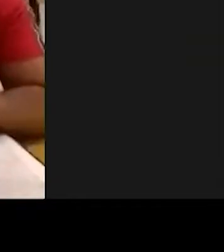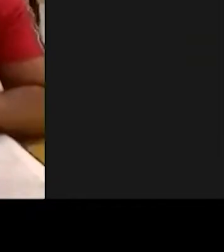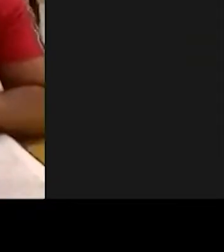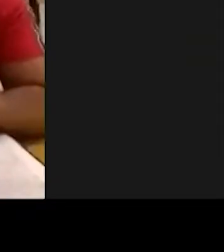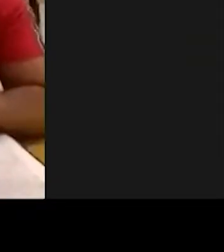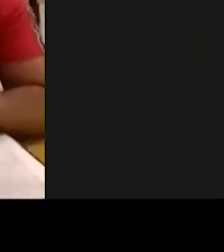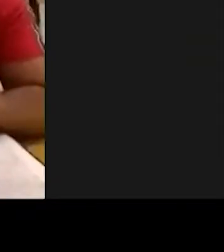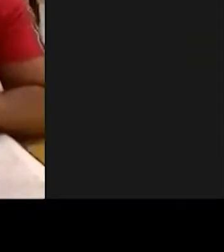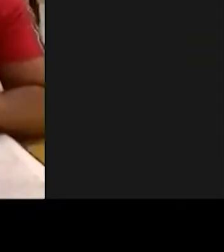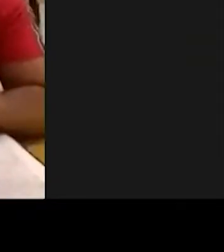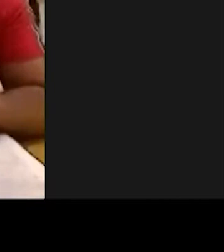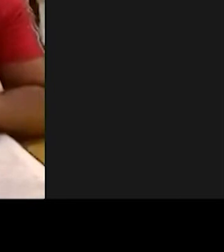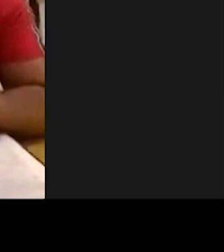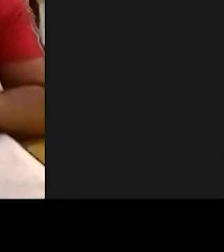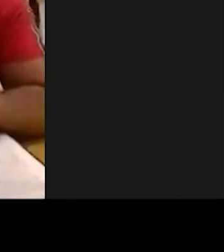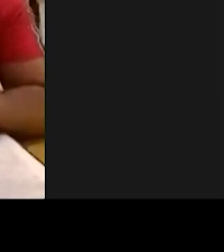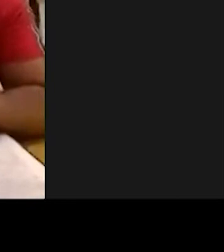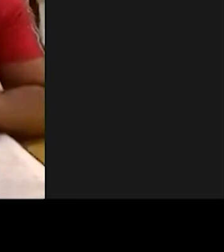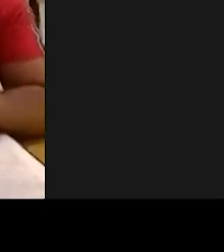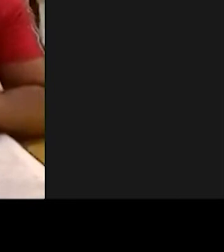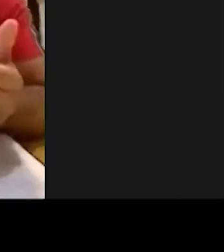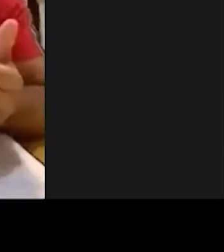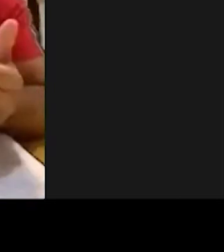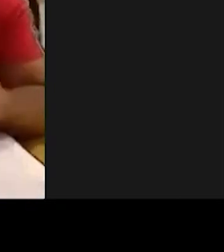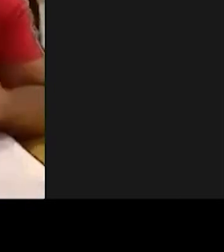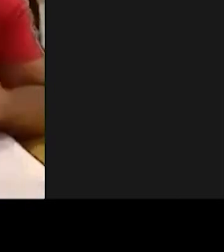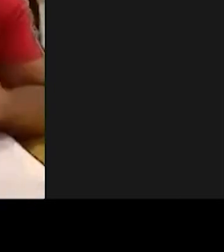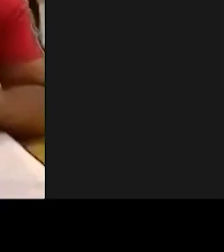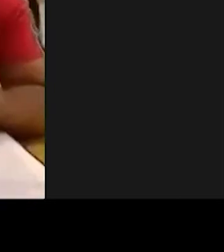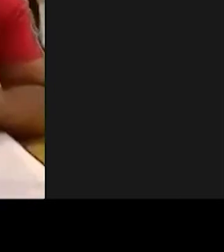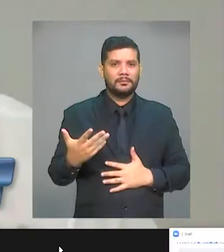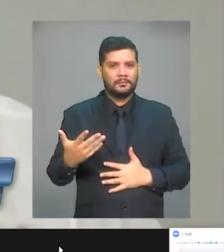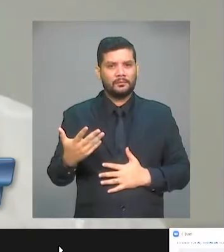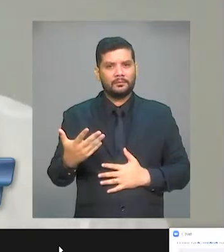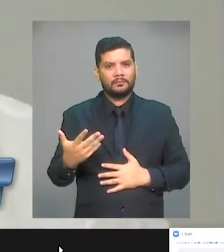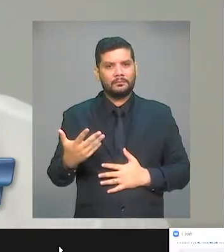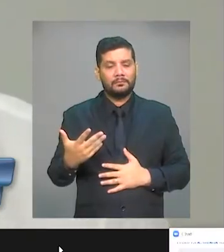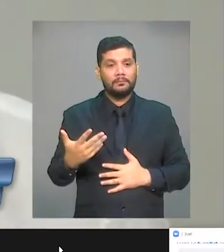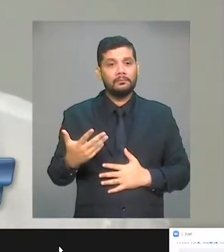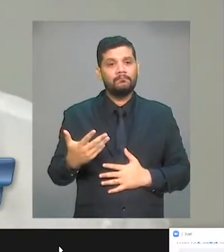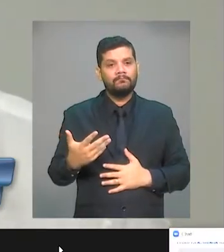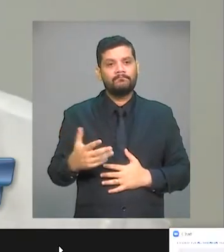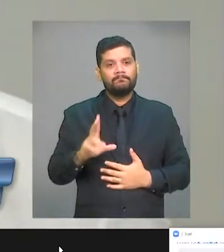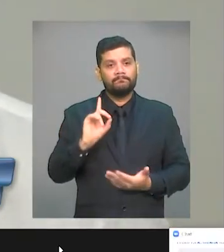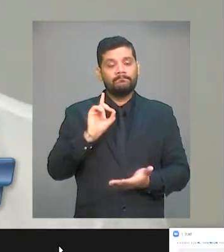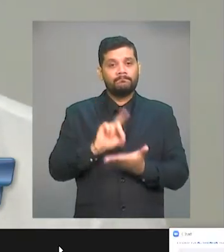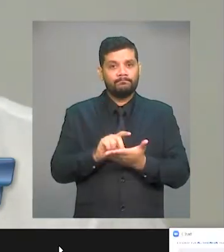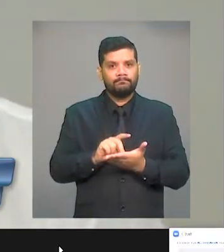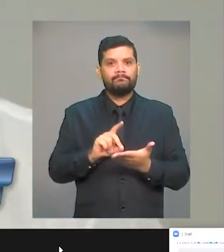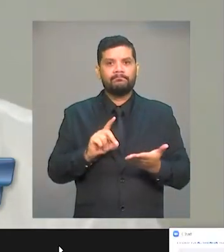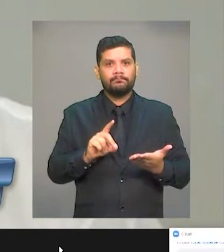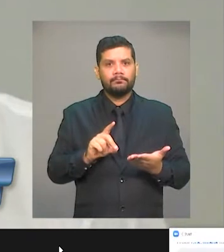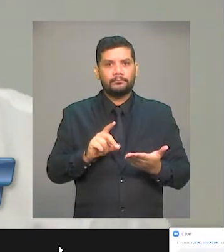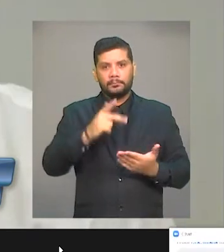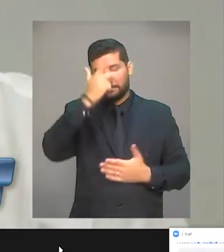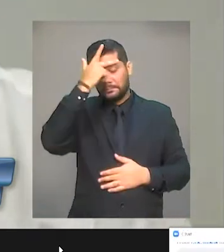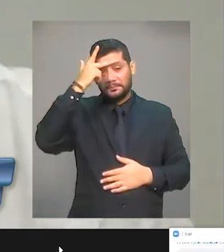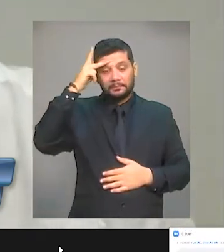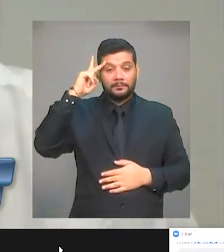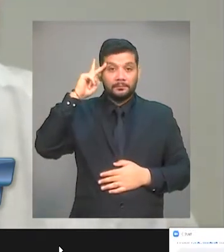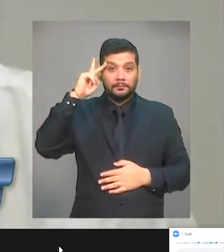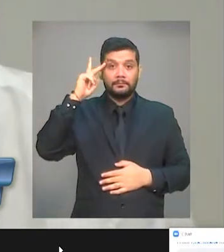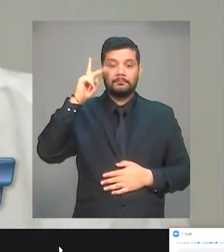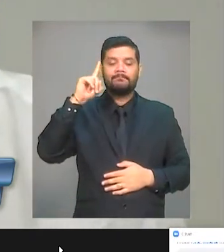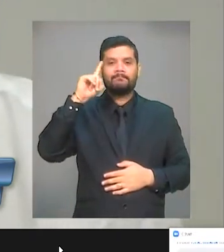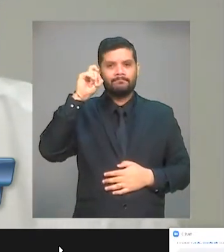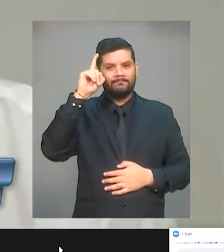Luiz Henrique parabenizaram a iniciativa. Para os parlamentares, essa ação é fundamental diante desse cenário